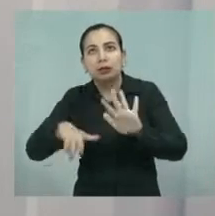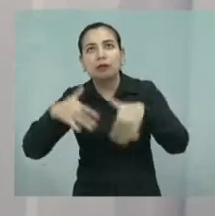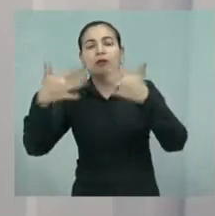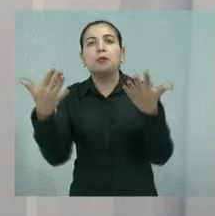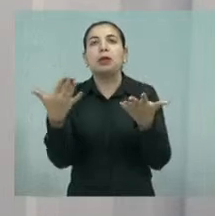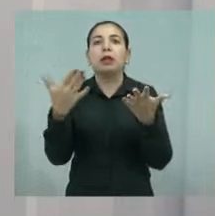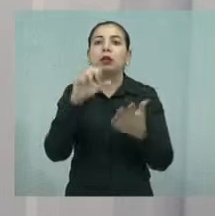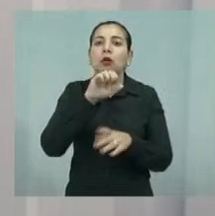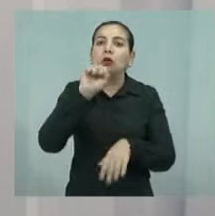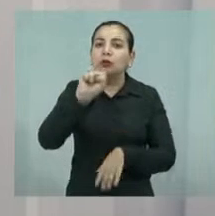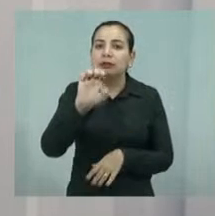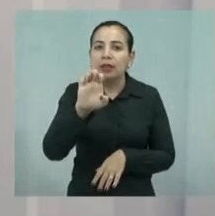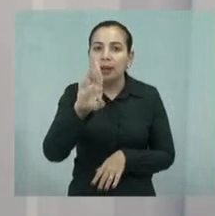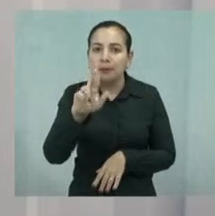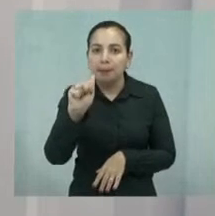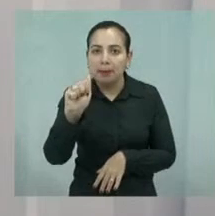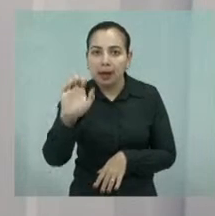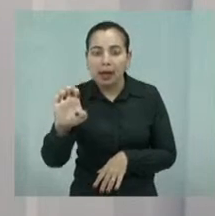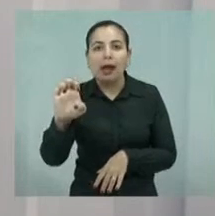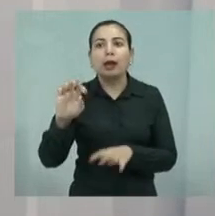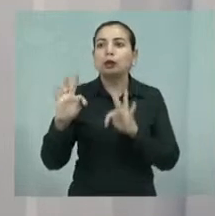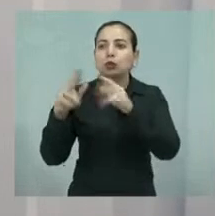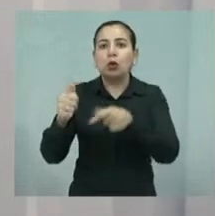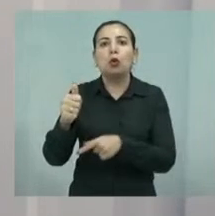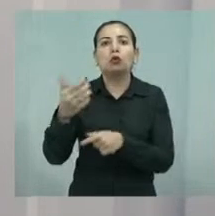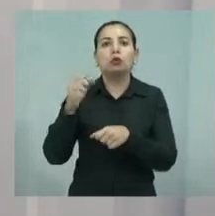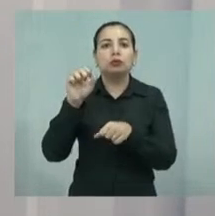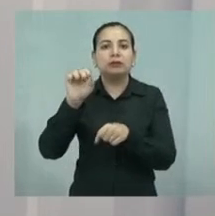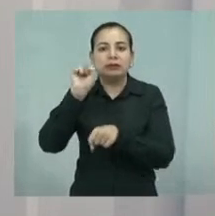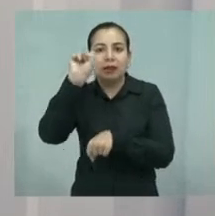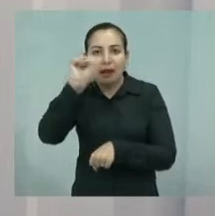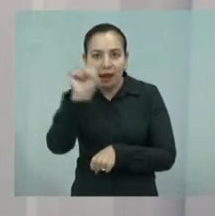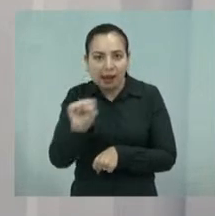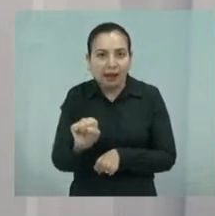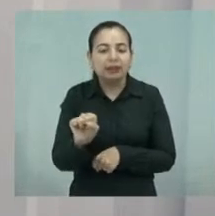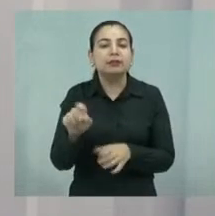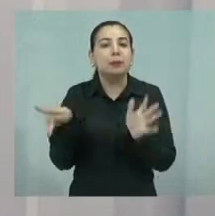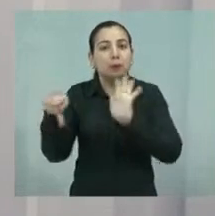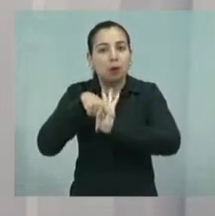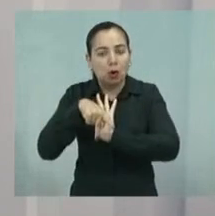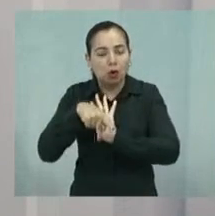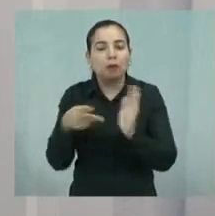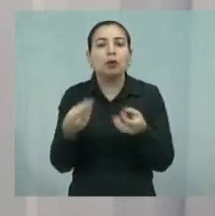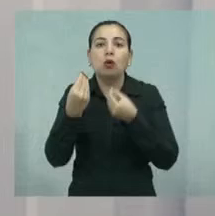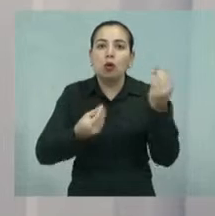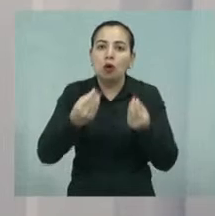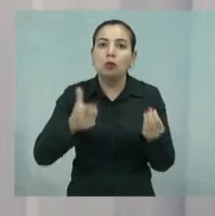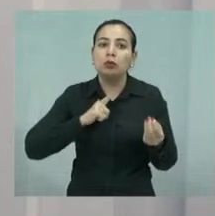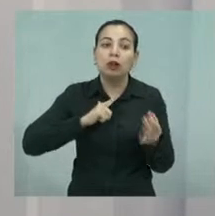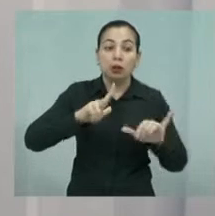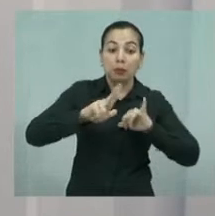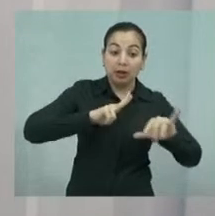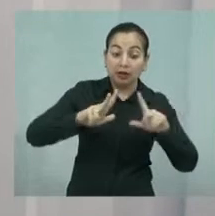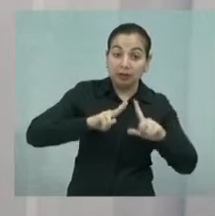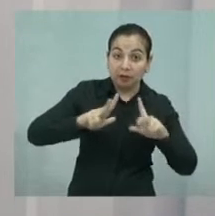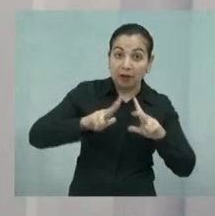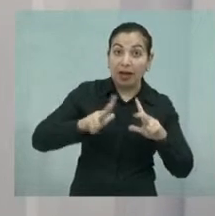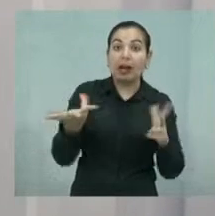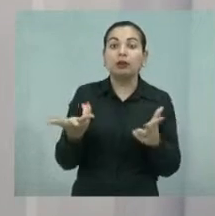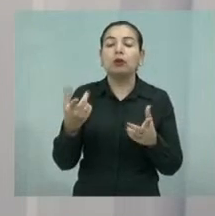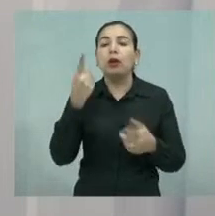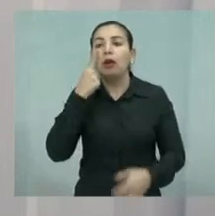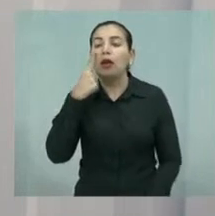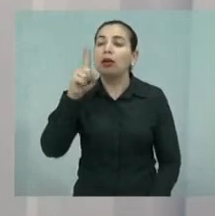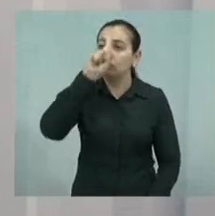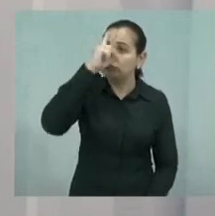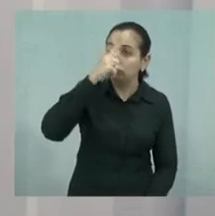SEBRAE, o Sistema S, e com membros da iniciativa privada para buscar para os municípios ideias,